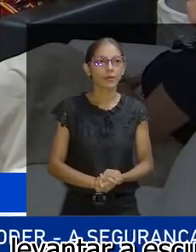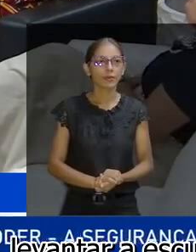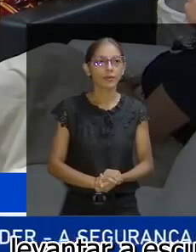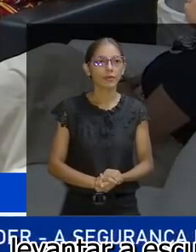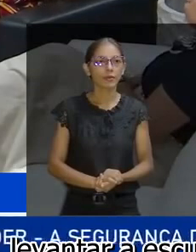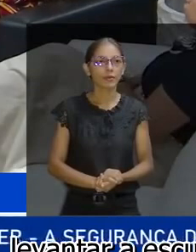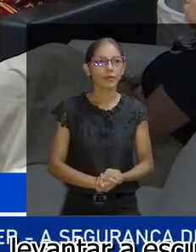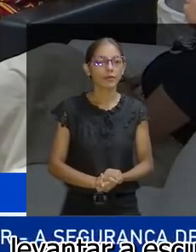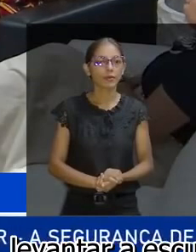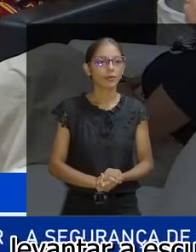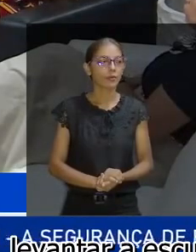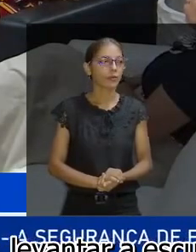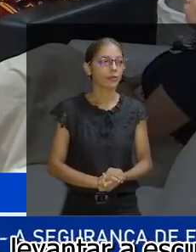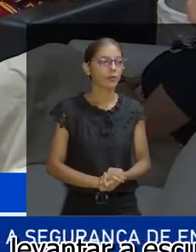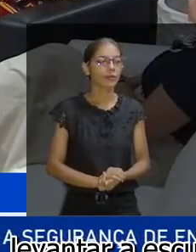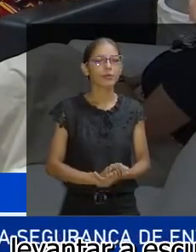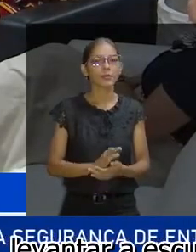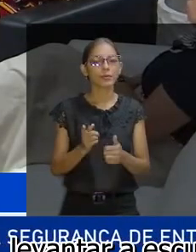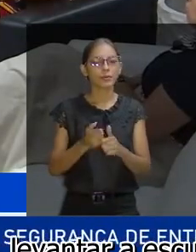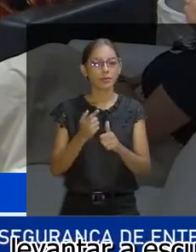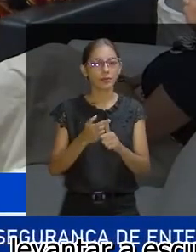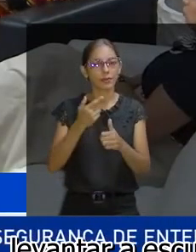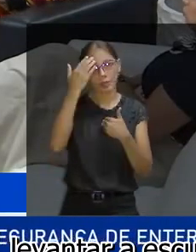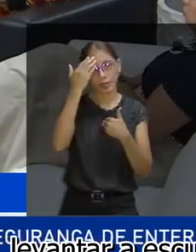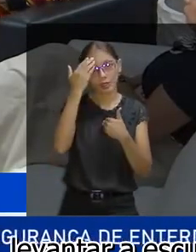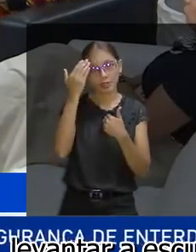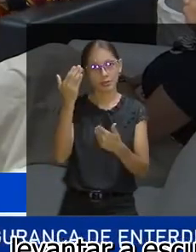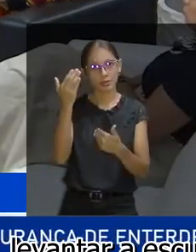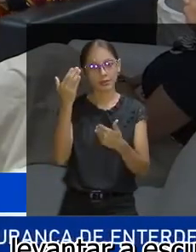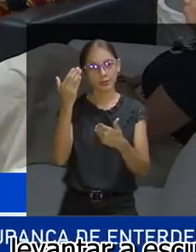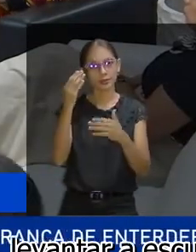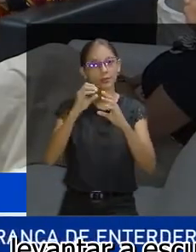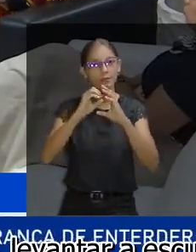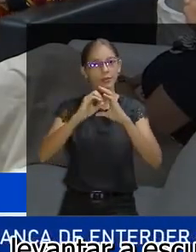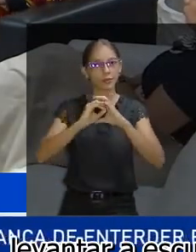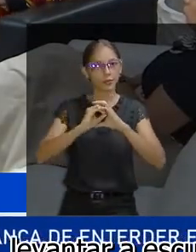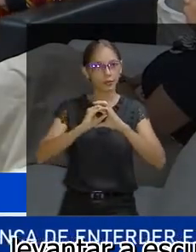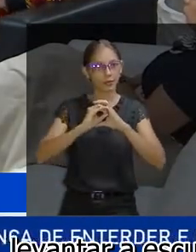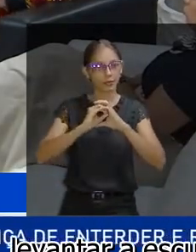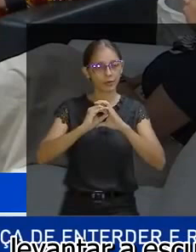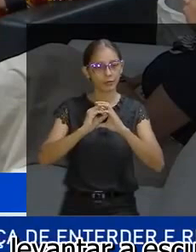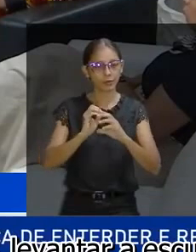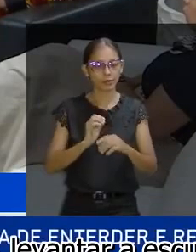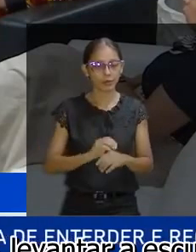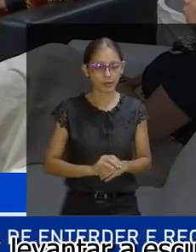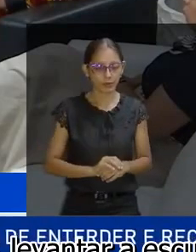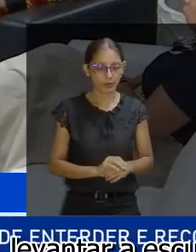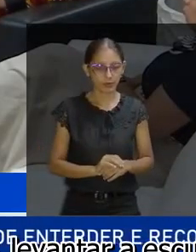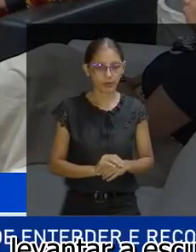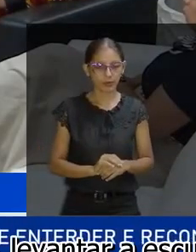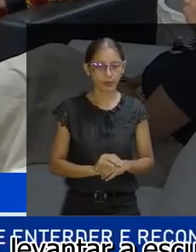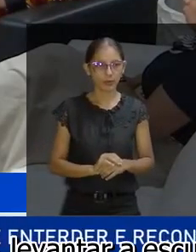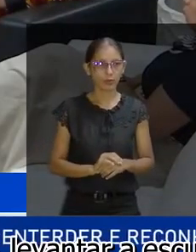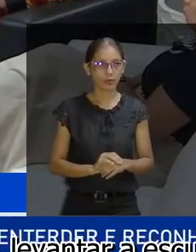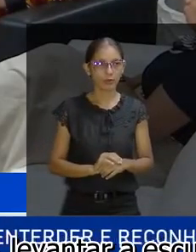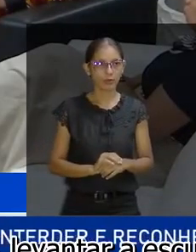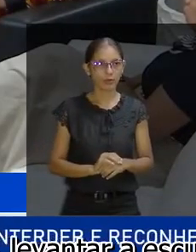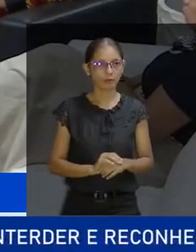Eu gostaria de agradecer, primeiramente, ao TRE, por